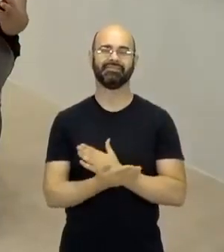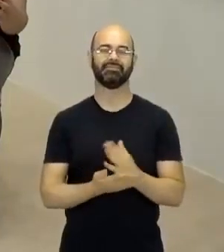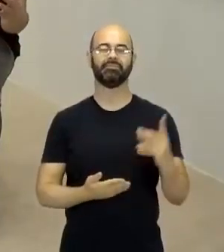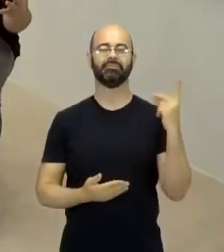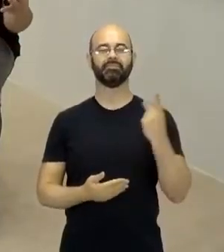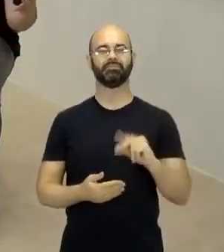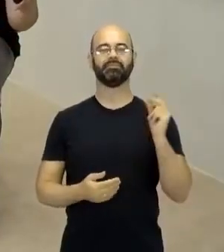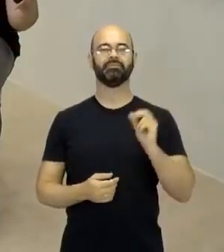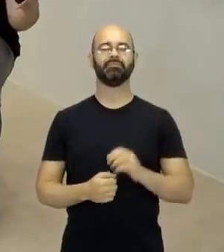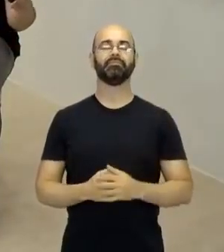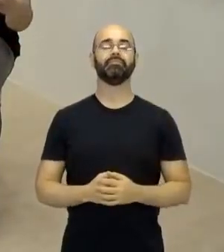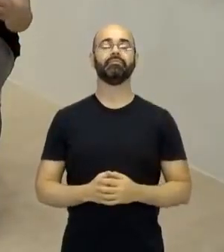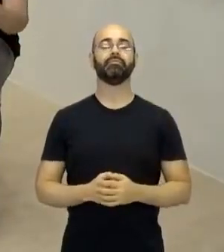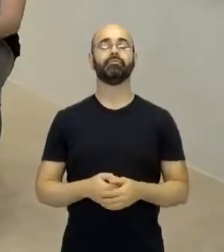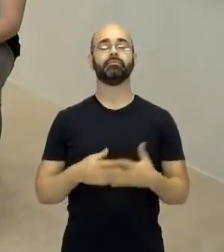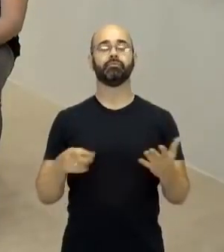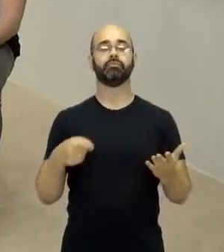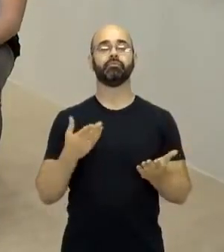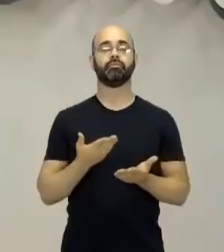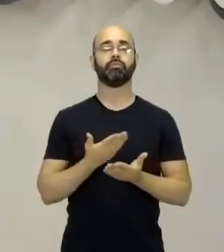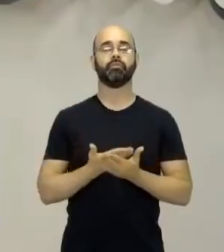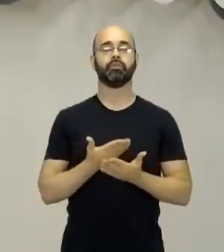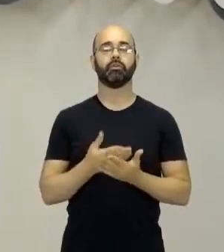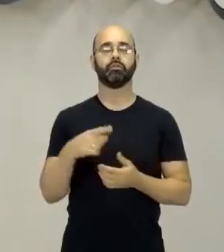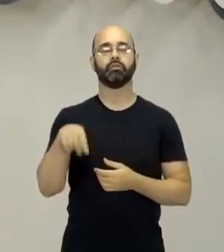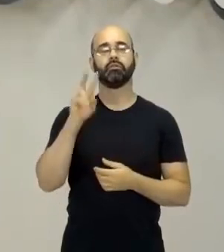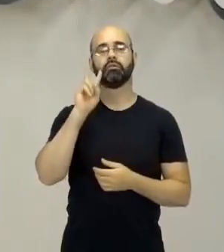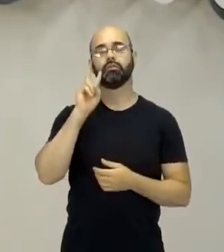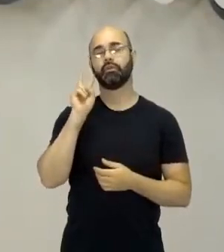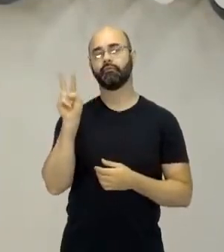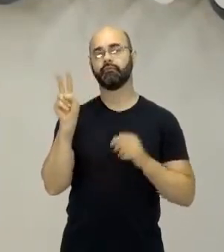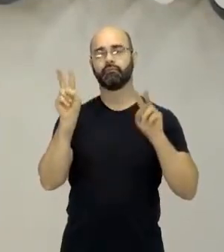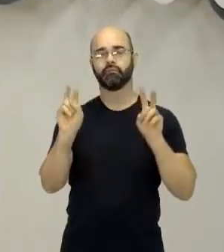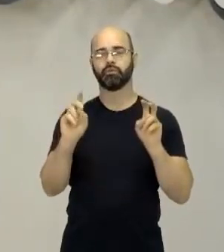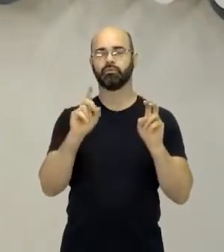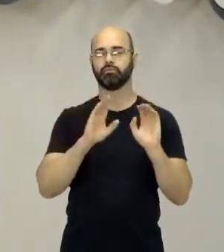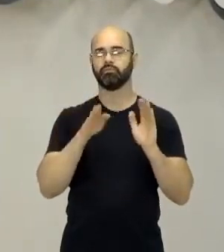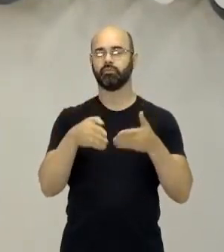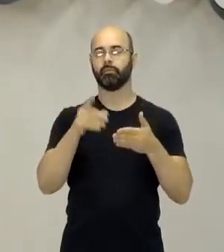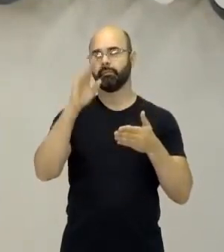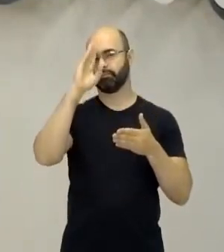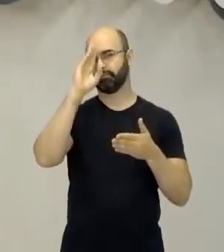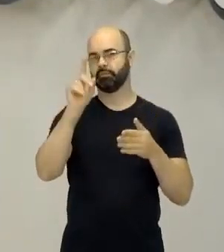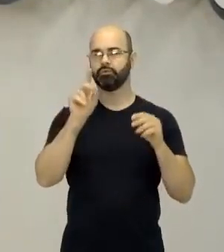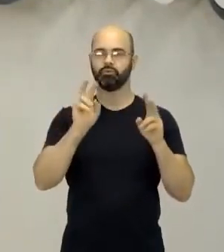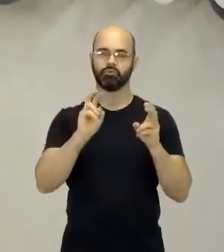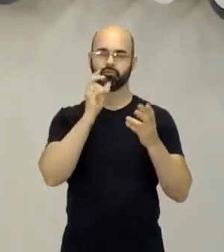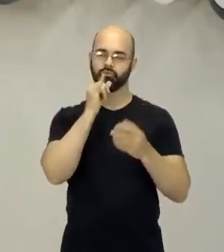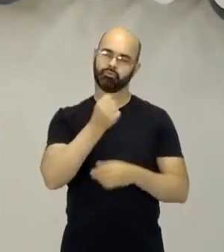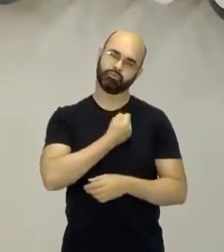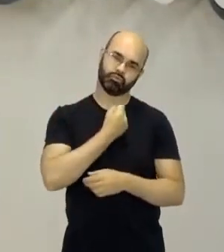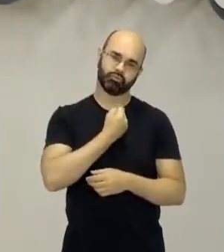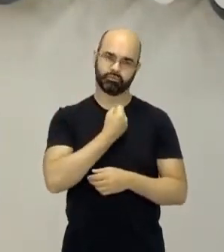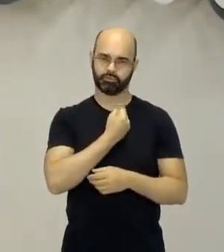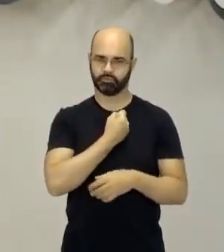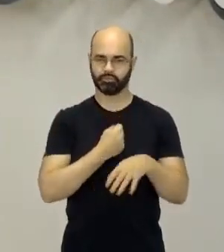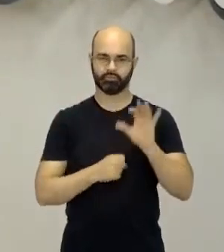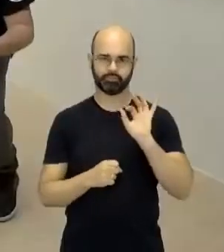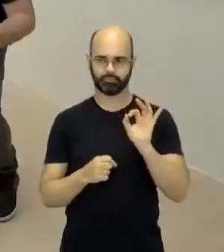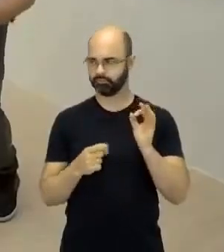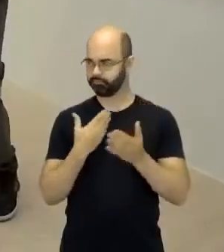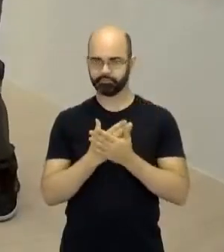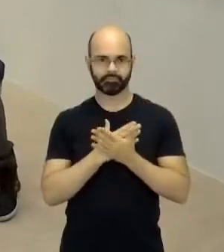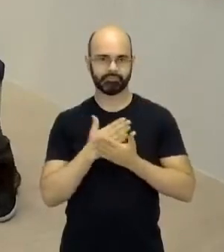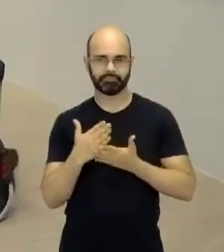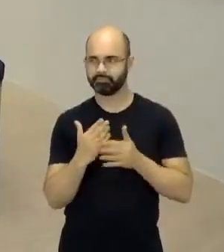essa aula hoje, vocês vão observar, né? Vocês vão localizar. A ideia hoje é sempre aí ver a questão dos números, beleza? Então, vamos começar a aula?